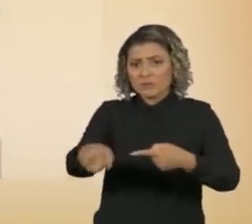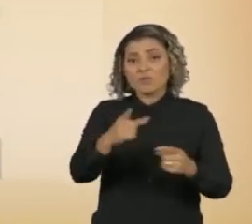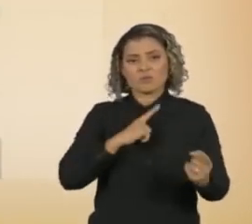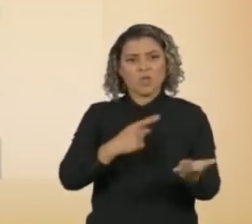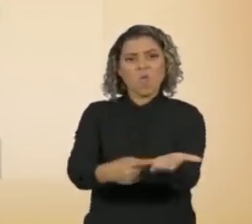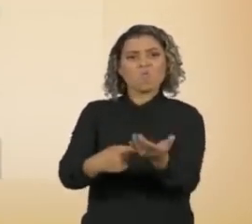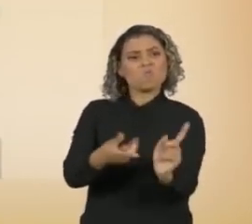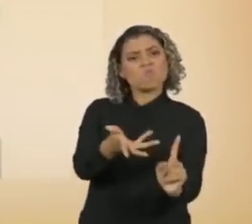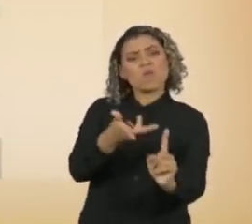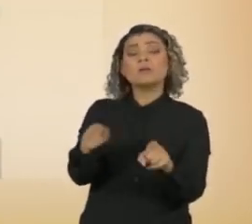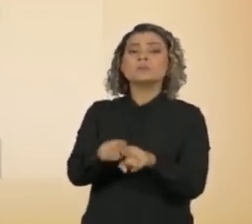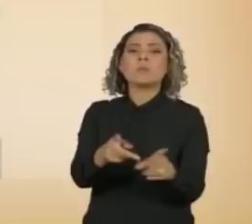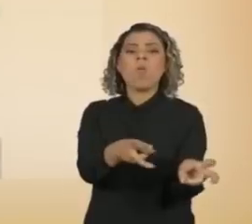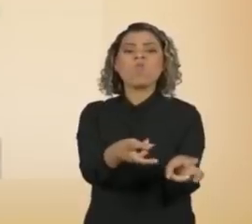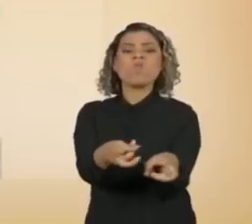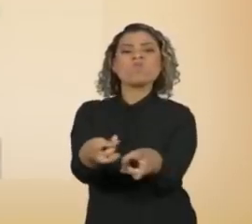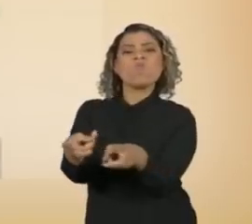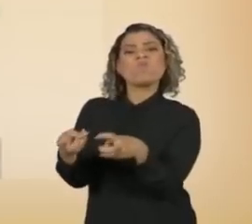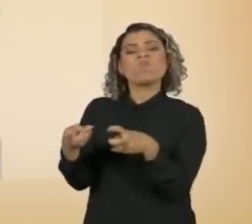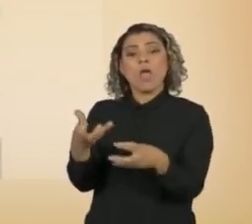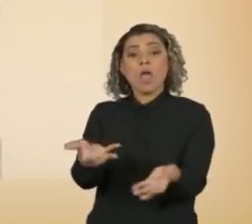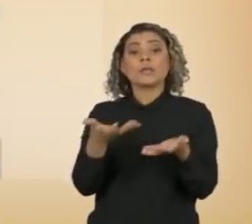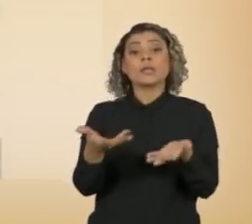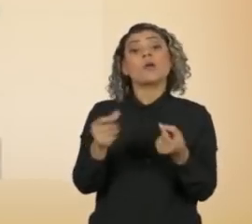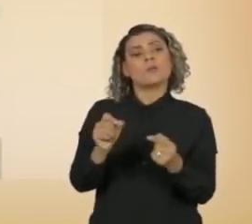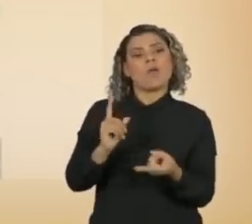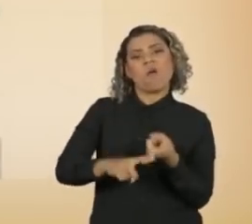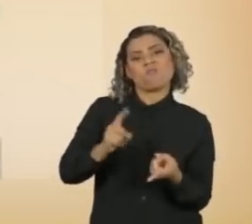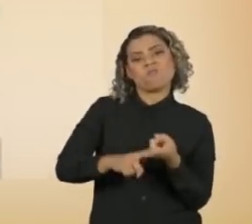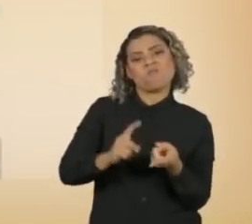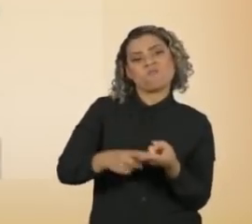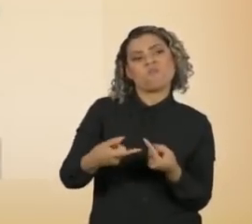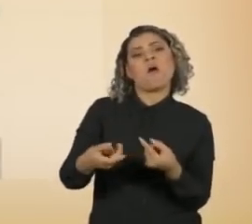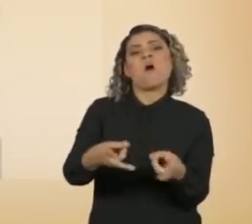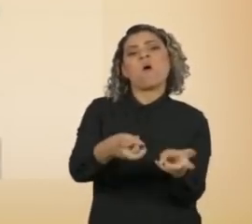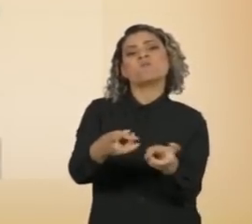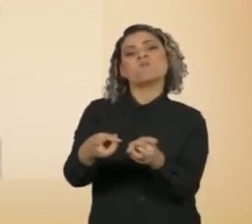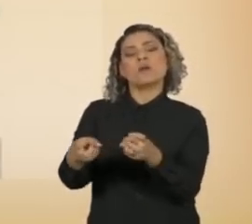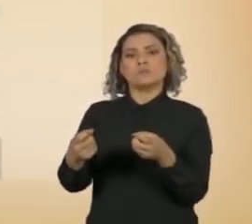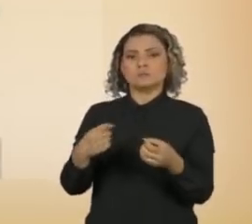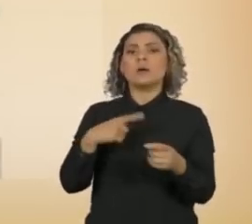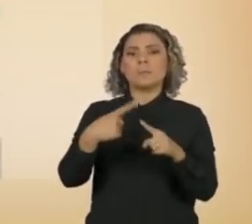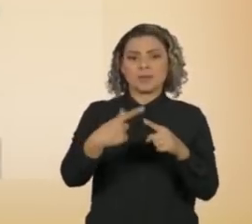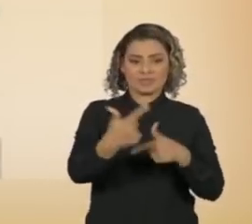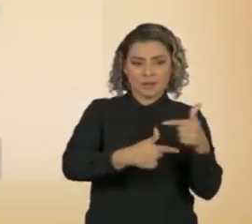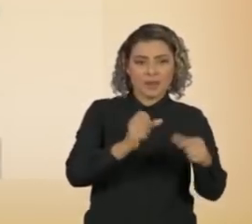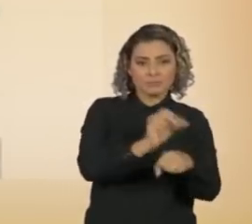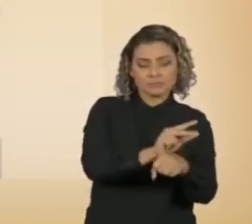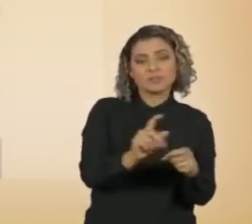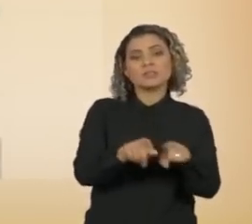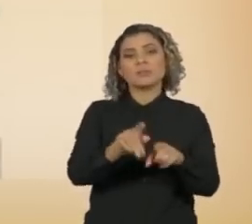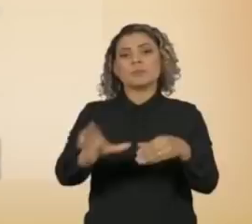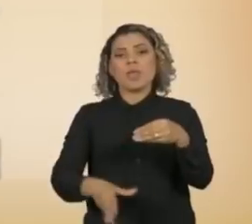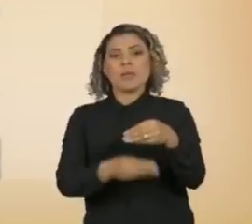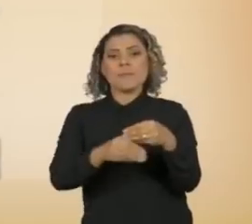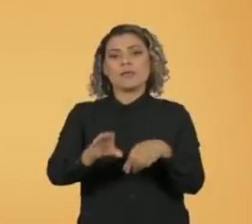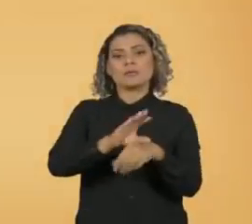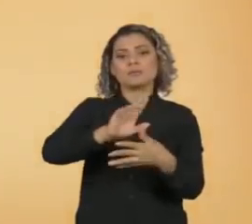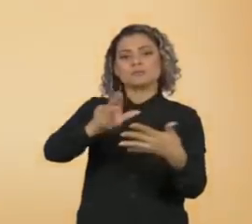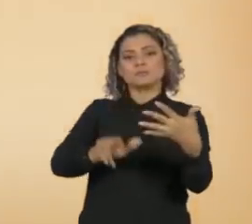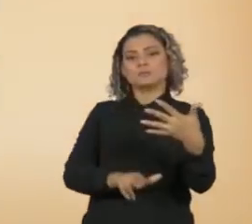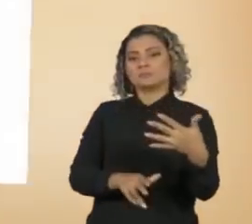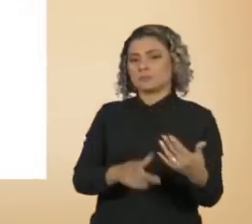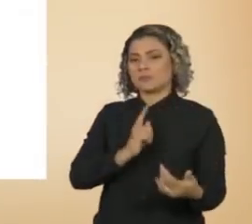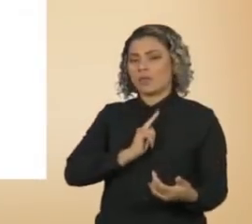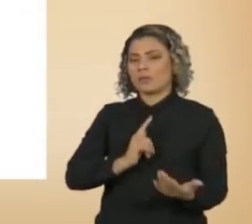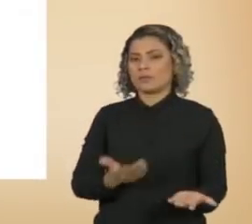chantagem, praticam extorsão em busca do toma lá da cá, por cargos, emendas e outros pedidos espúrios.